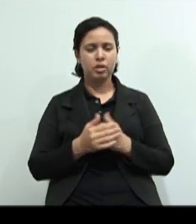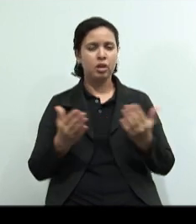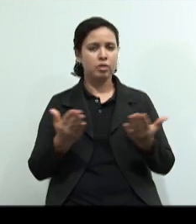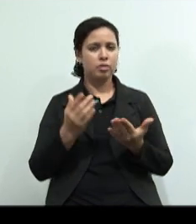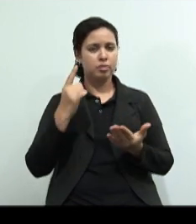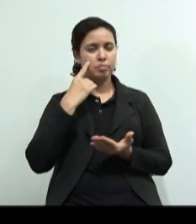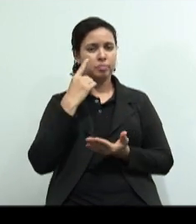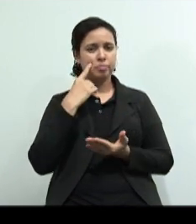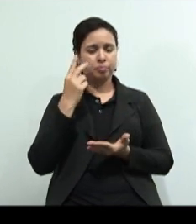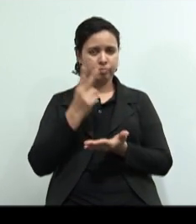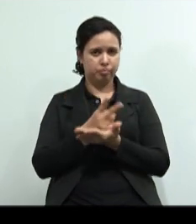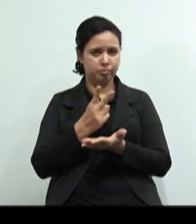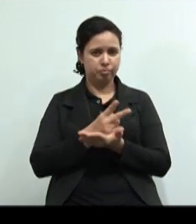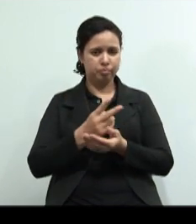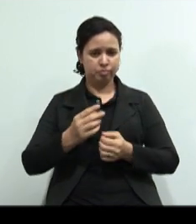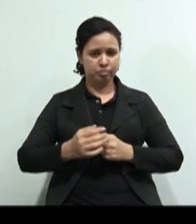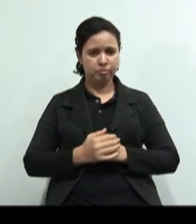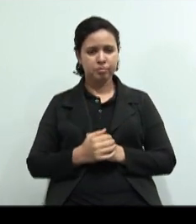em frente.